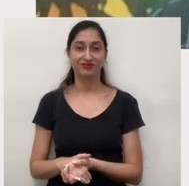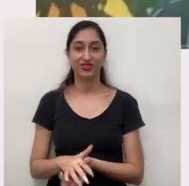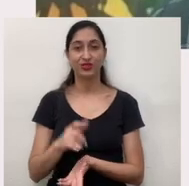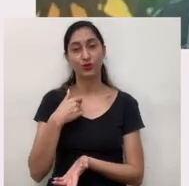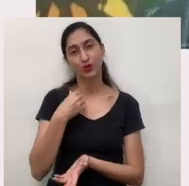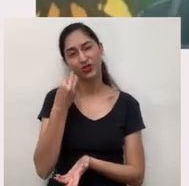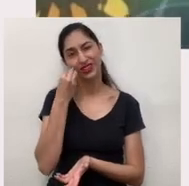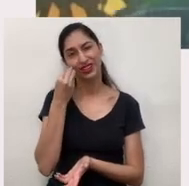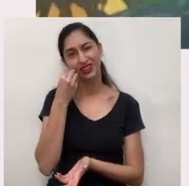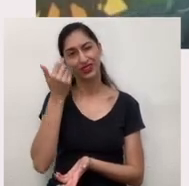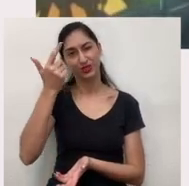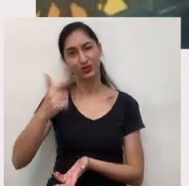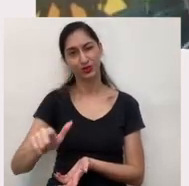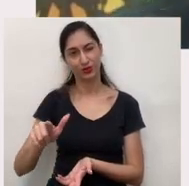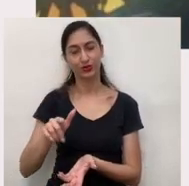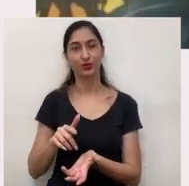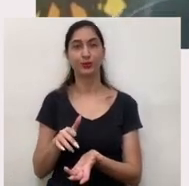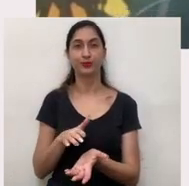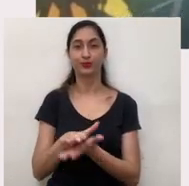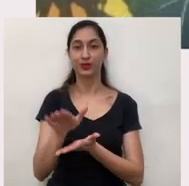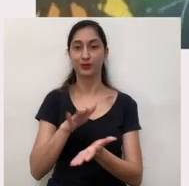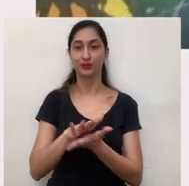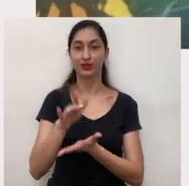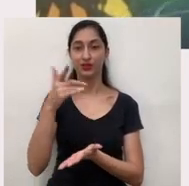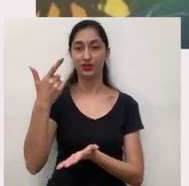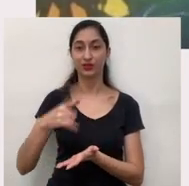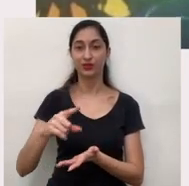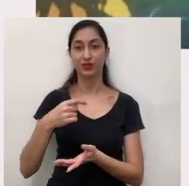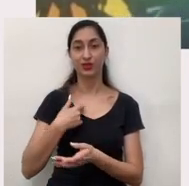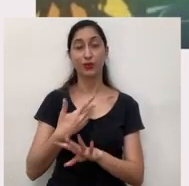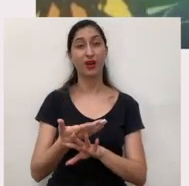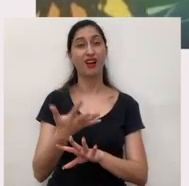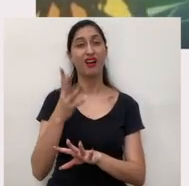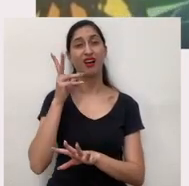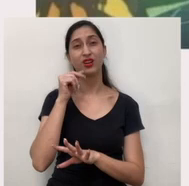tentar mais um pouco. Uma época, acho que ele ainda estava